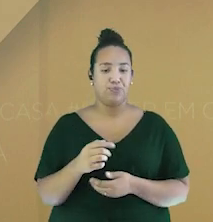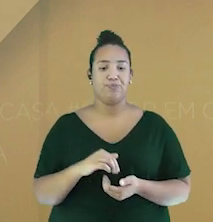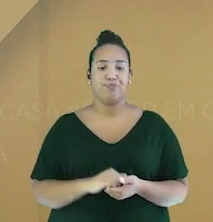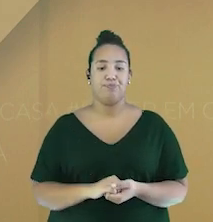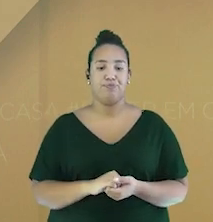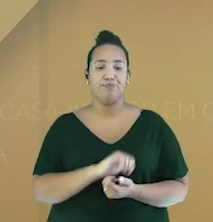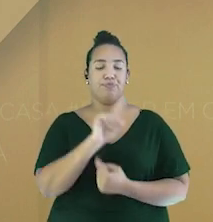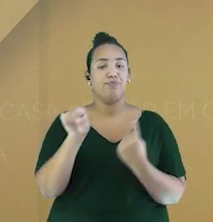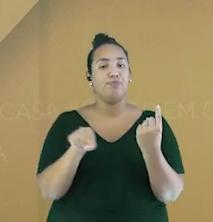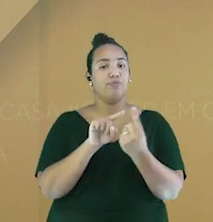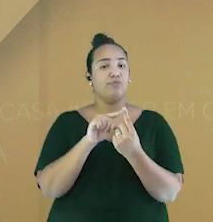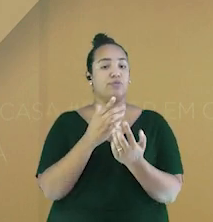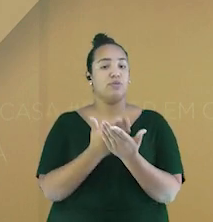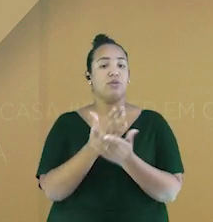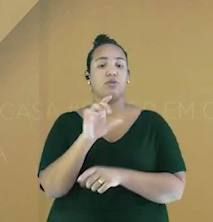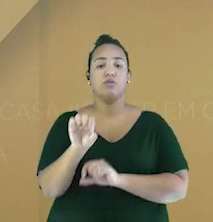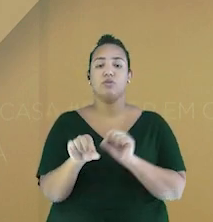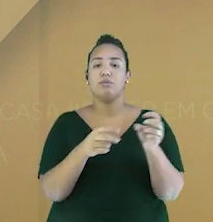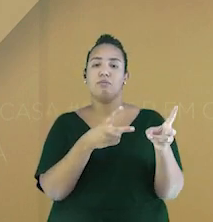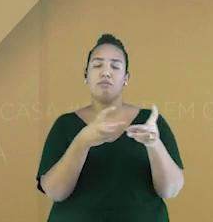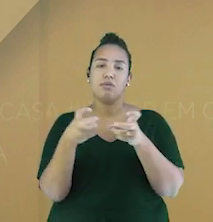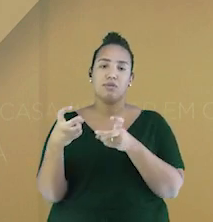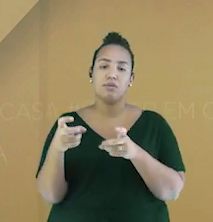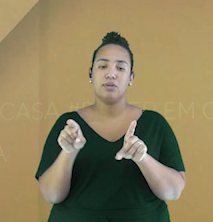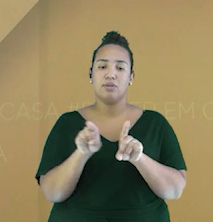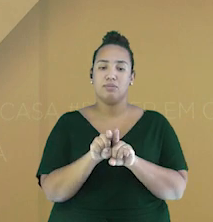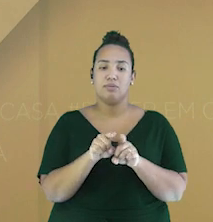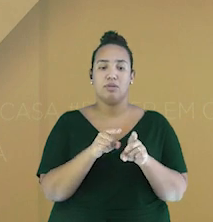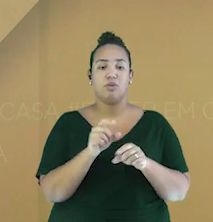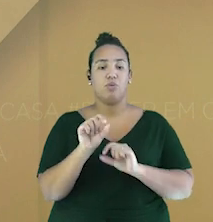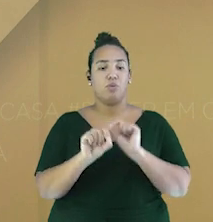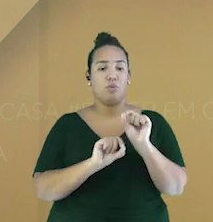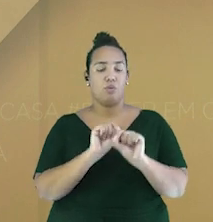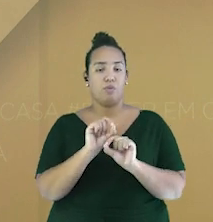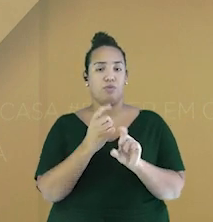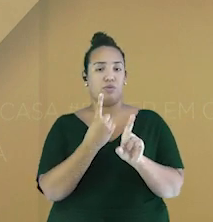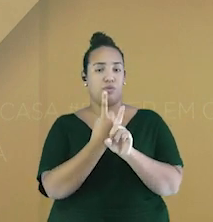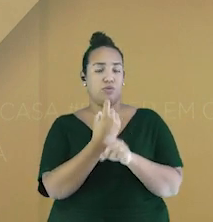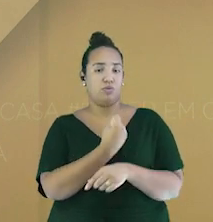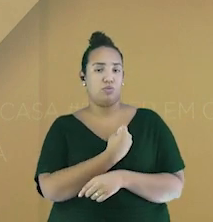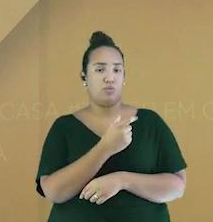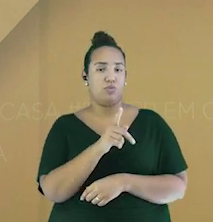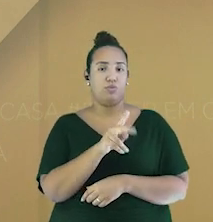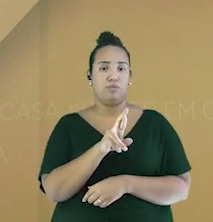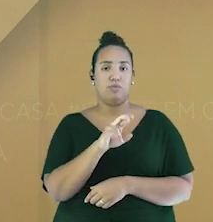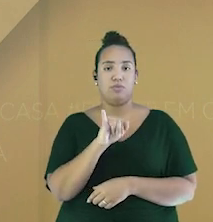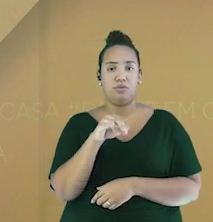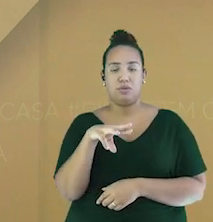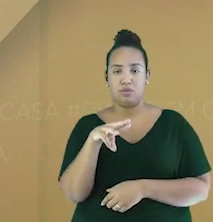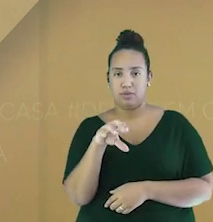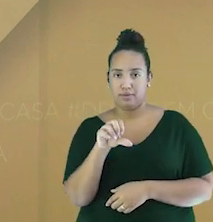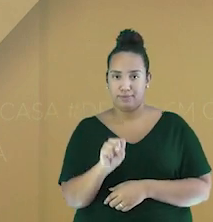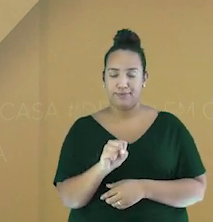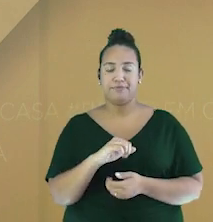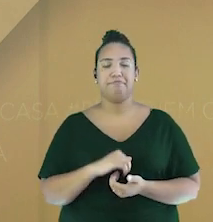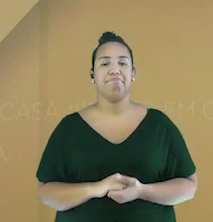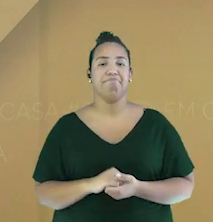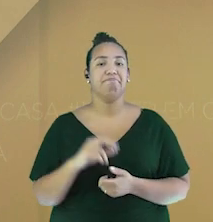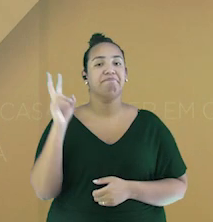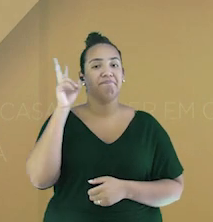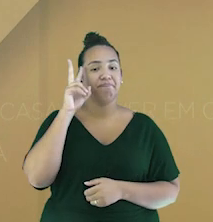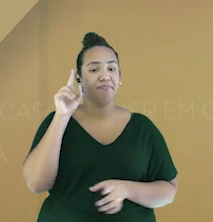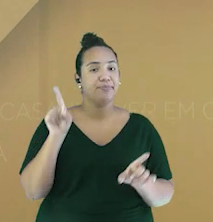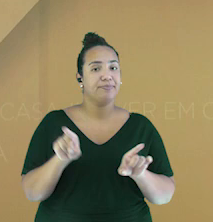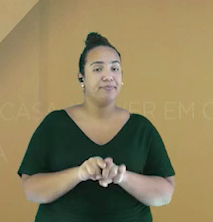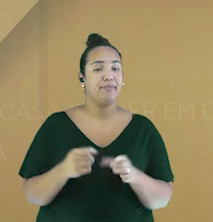Nossos objetivos são identificar e reconhecer números primos e compostos. Não se esqueça, agora você